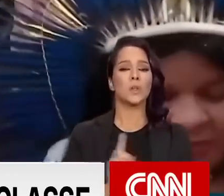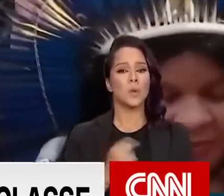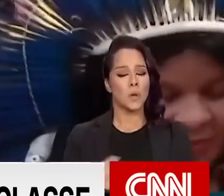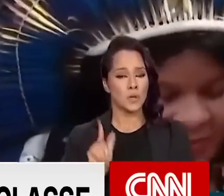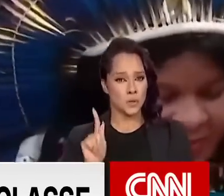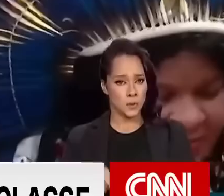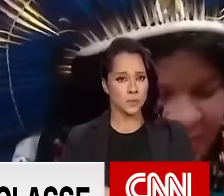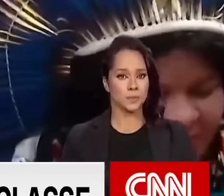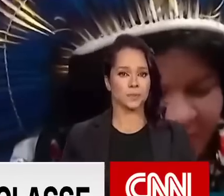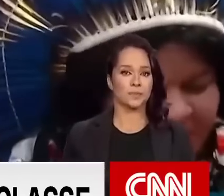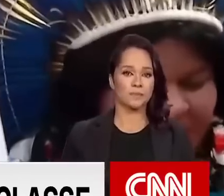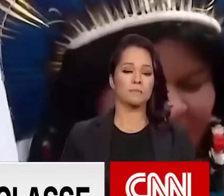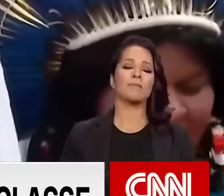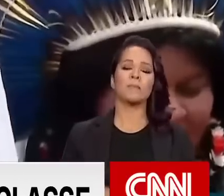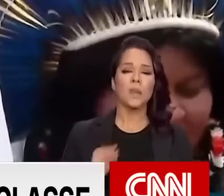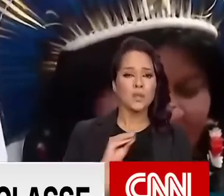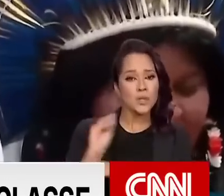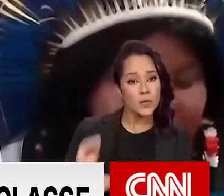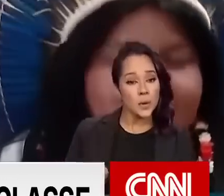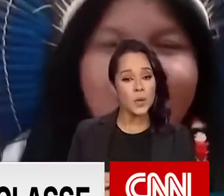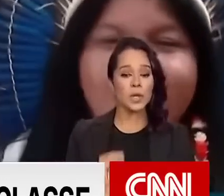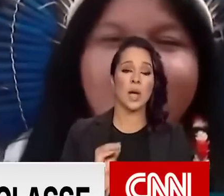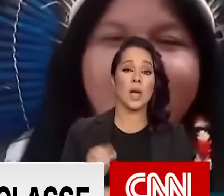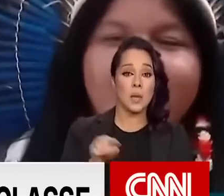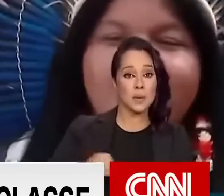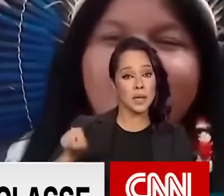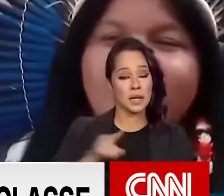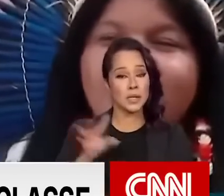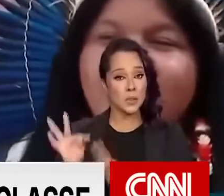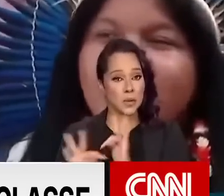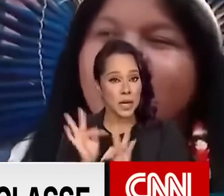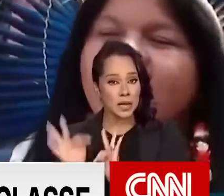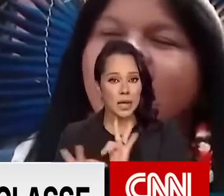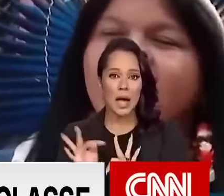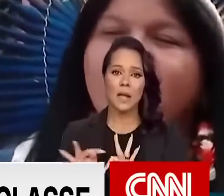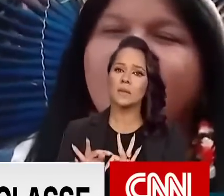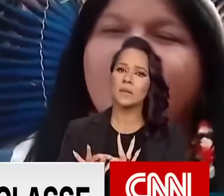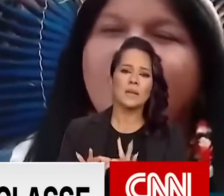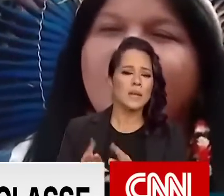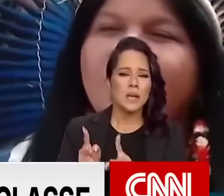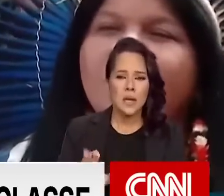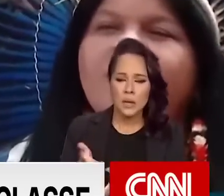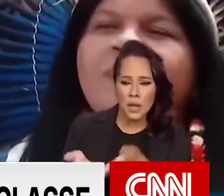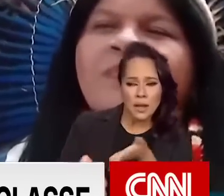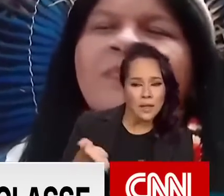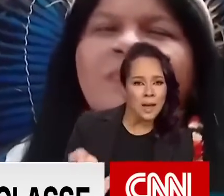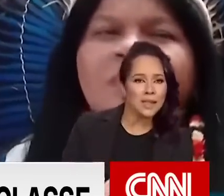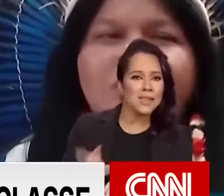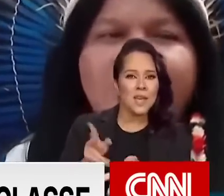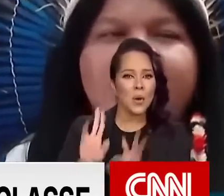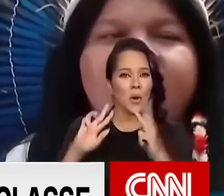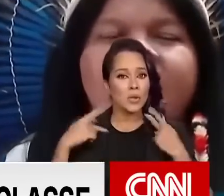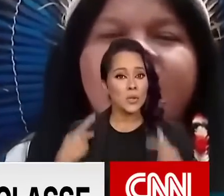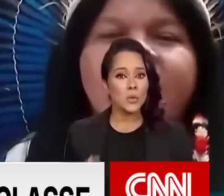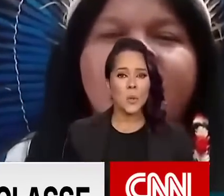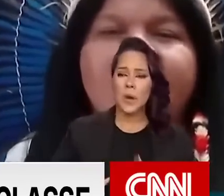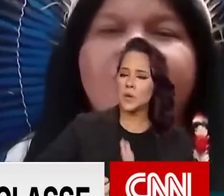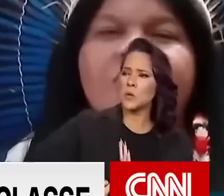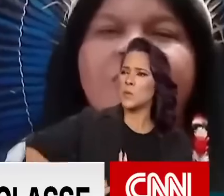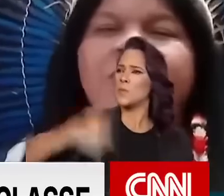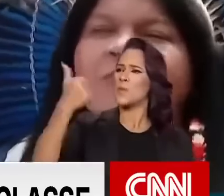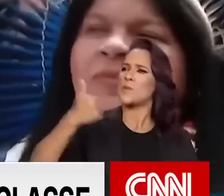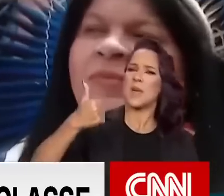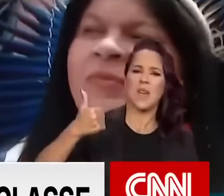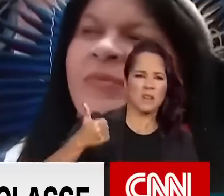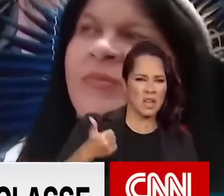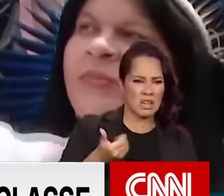somos. E nós vamos cuidar para que eles sejam tratados, sabe, como se fossem, sabe, seres humanos de primeira classe, não